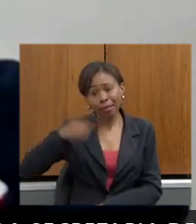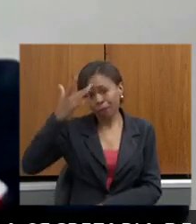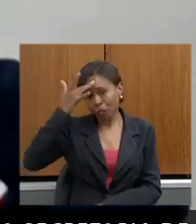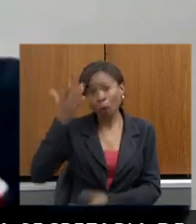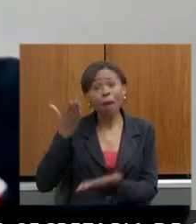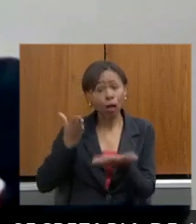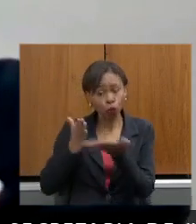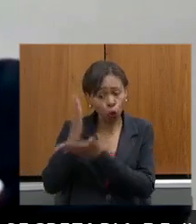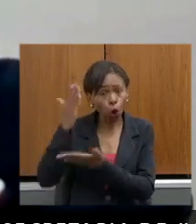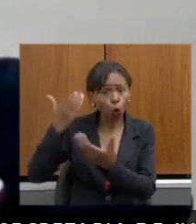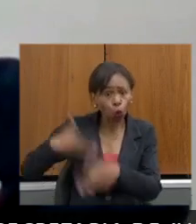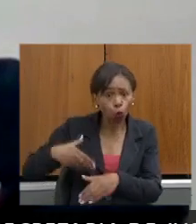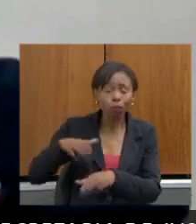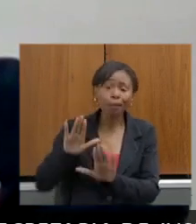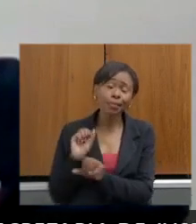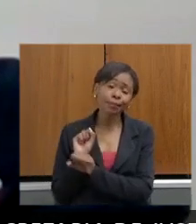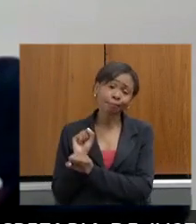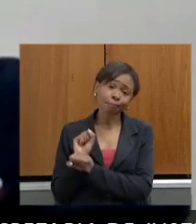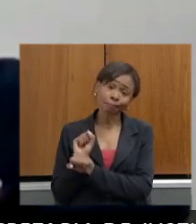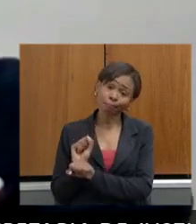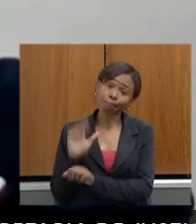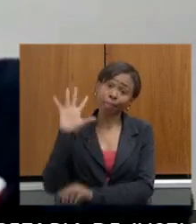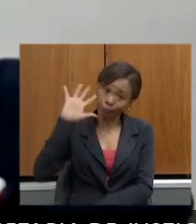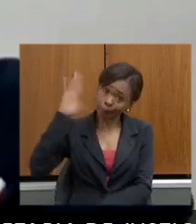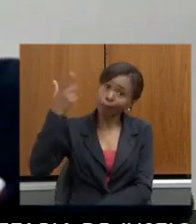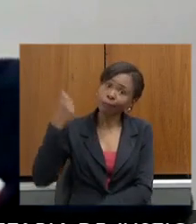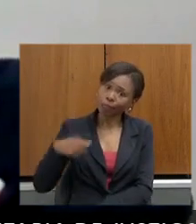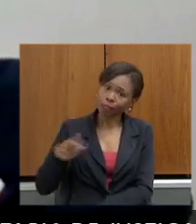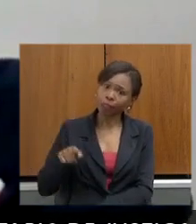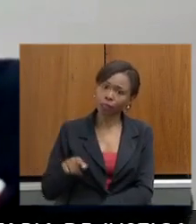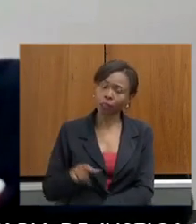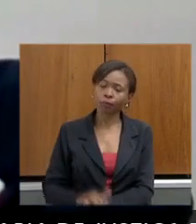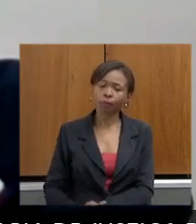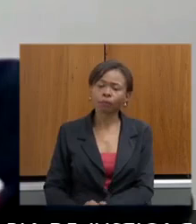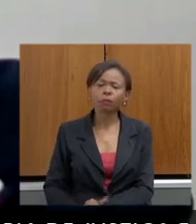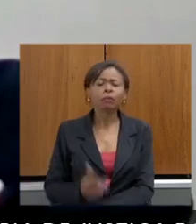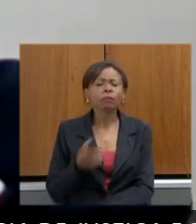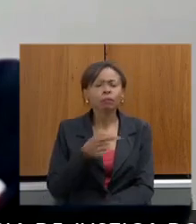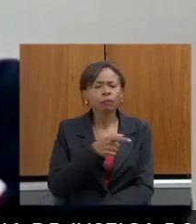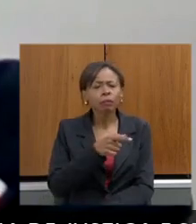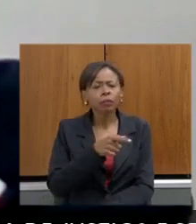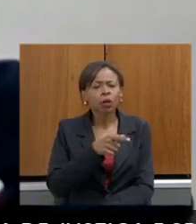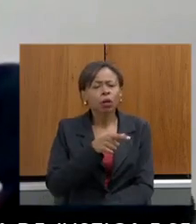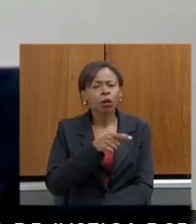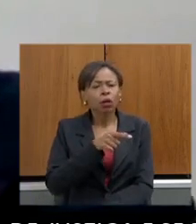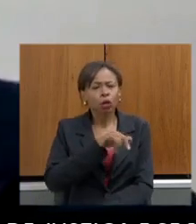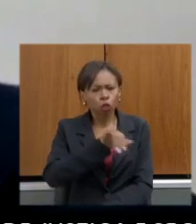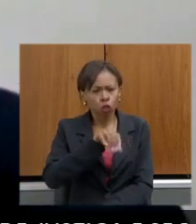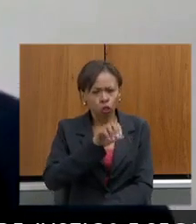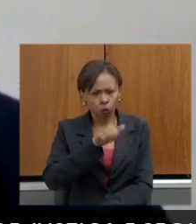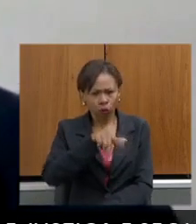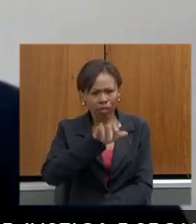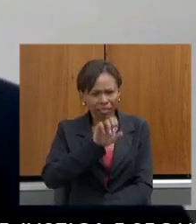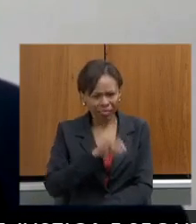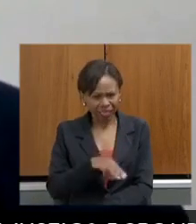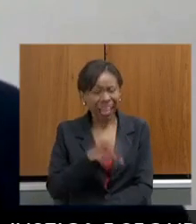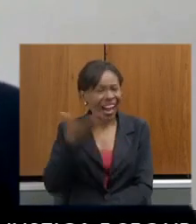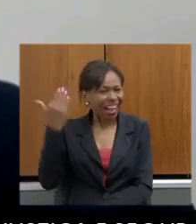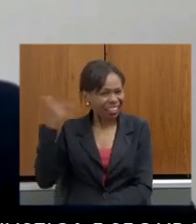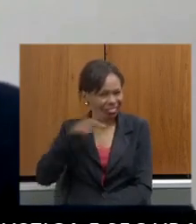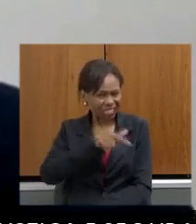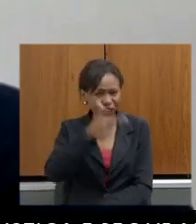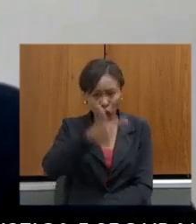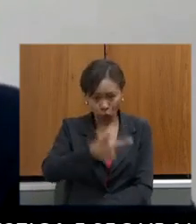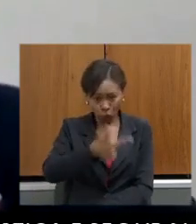quero lembrar aqui Dr Joaquim que ainda quando o senhor era o adjunto do Dr Wagner várias